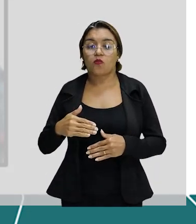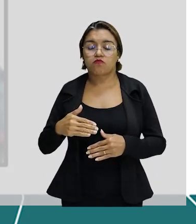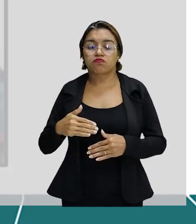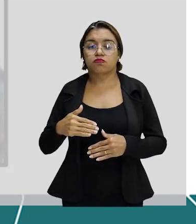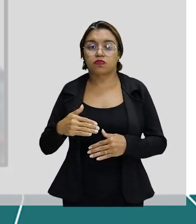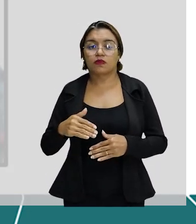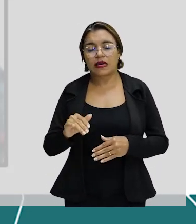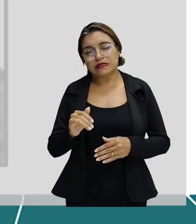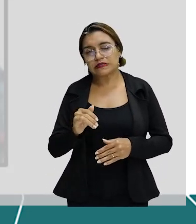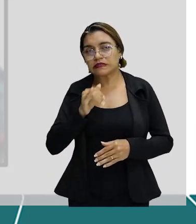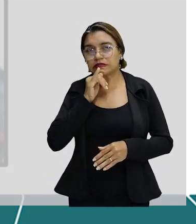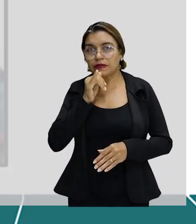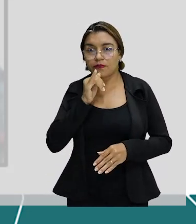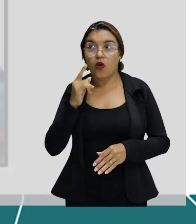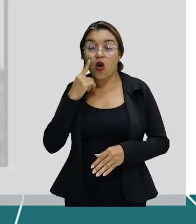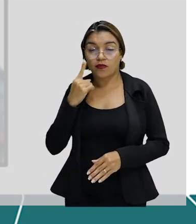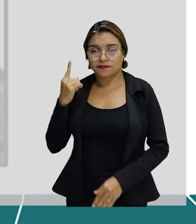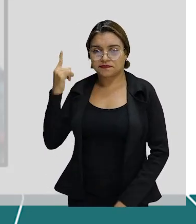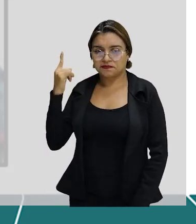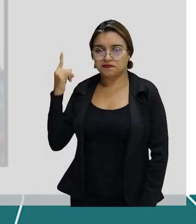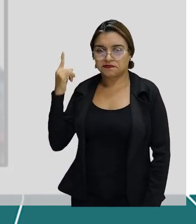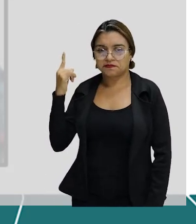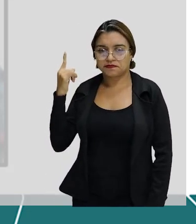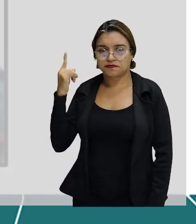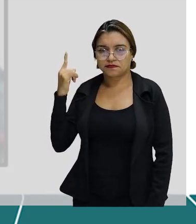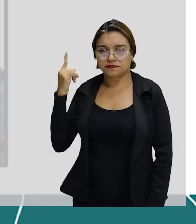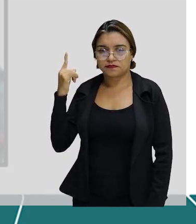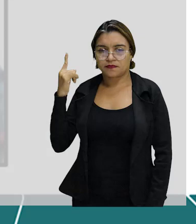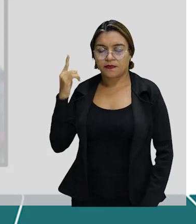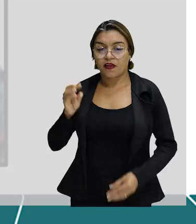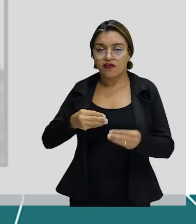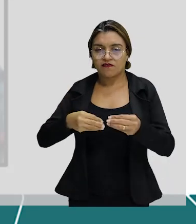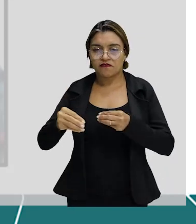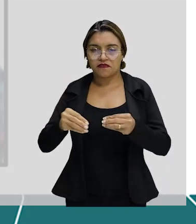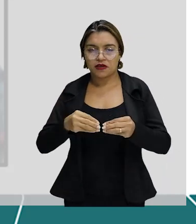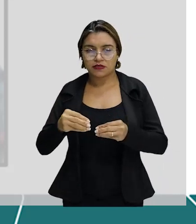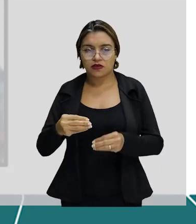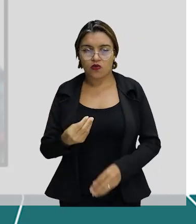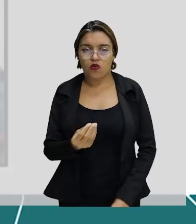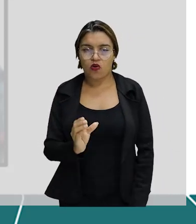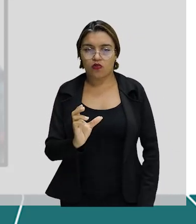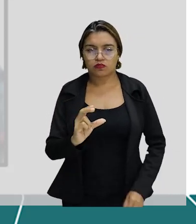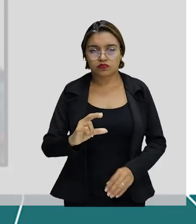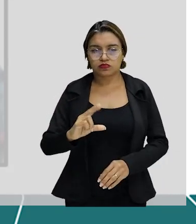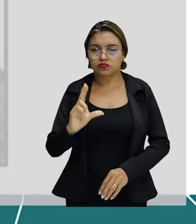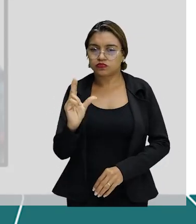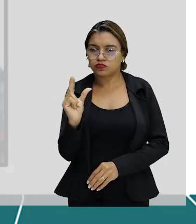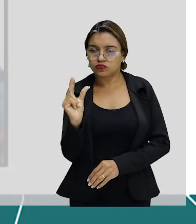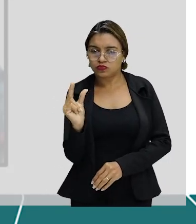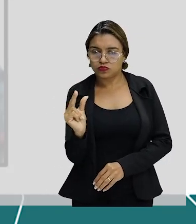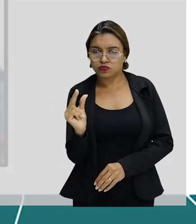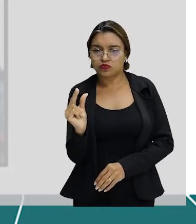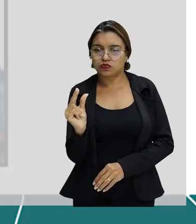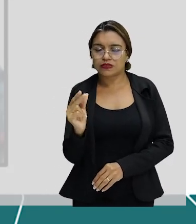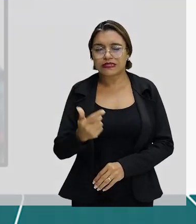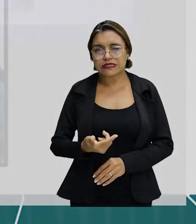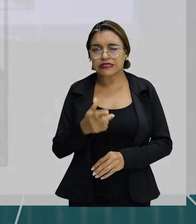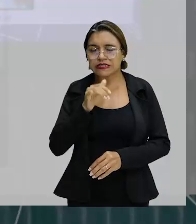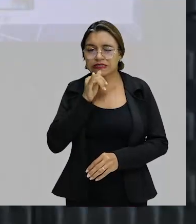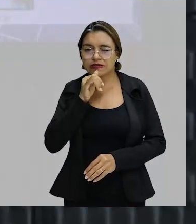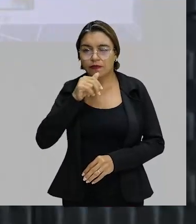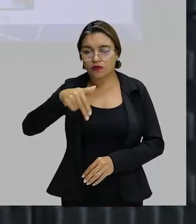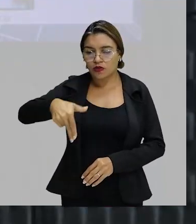estendidos tá aqui ó flexão flexão do tronco ela acontece a flexão do tronco percebam que tá existindo aqui uma